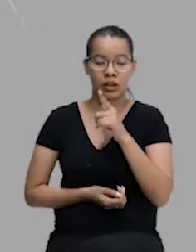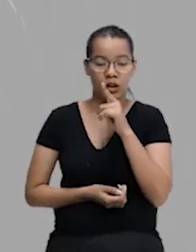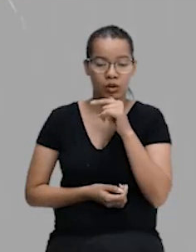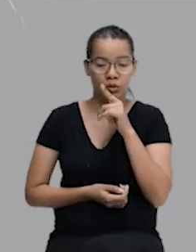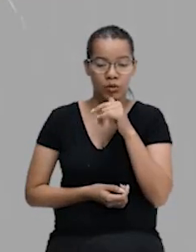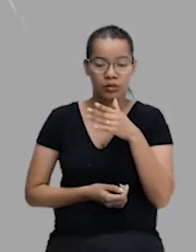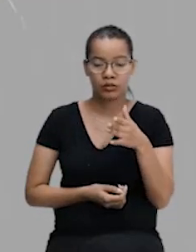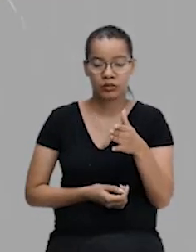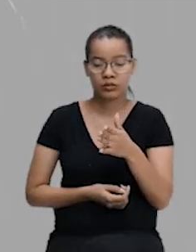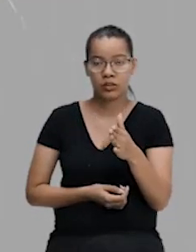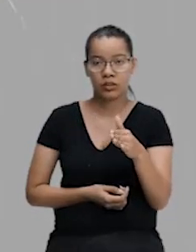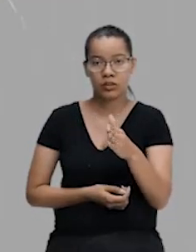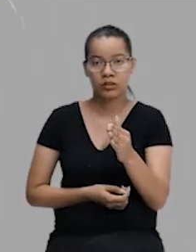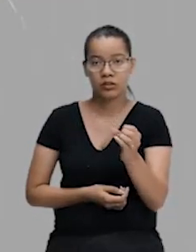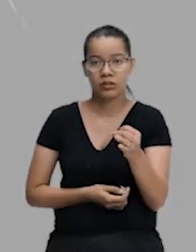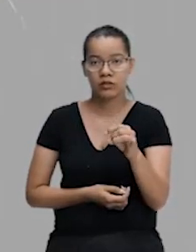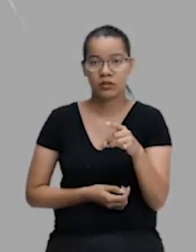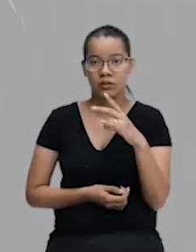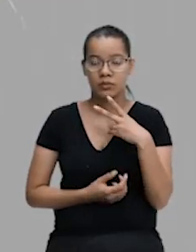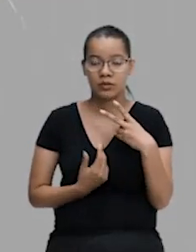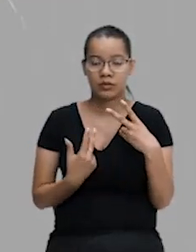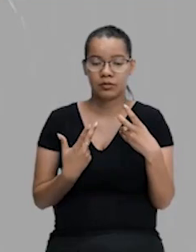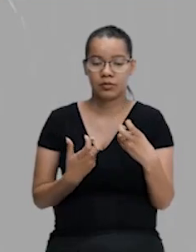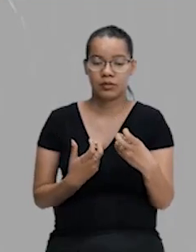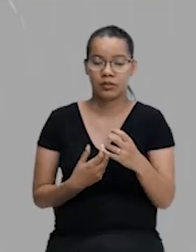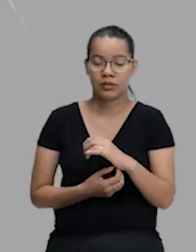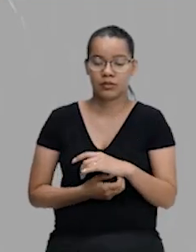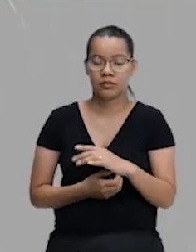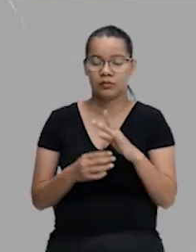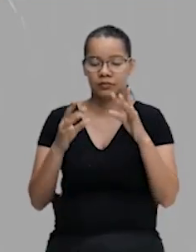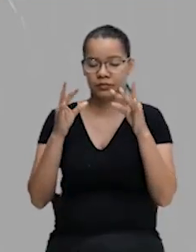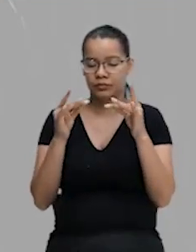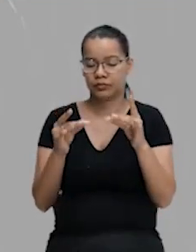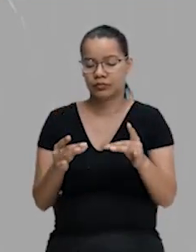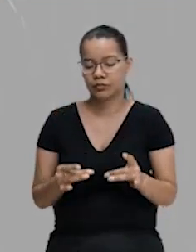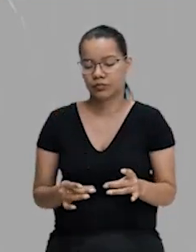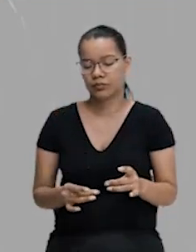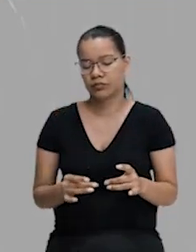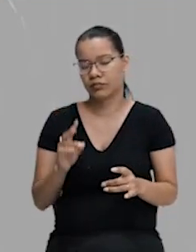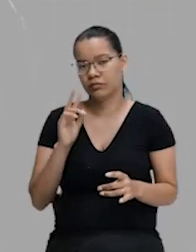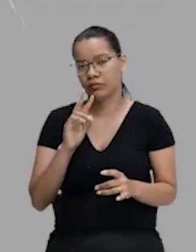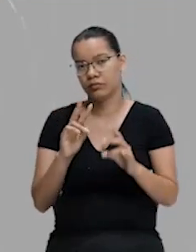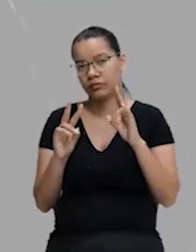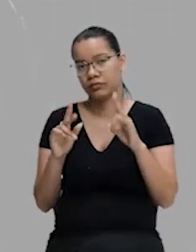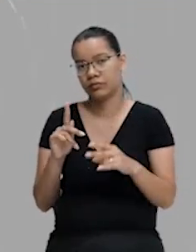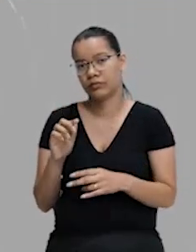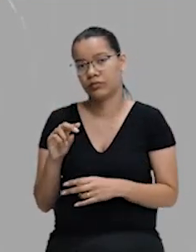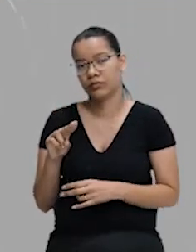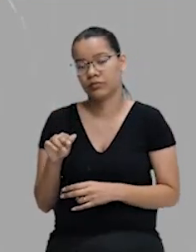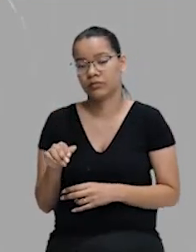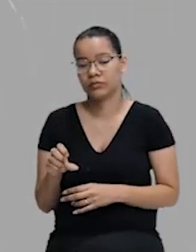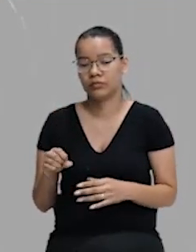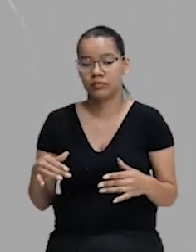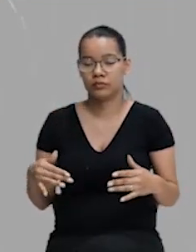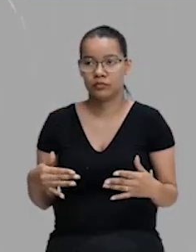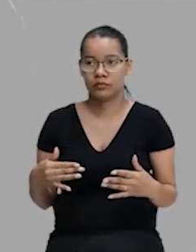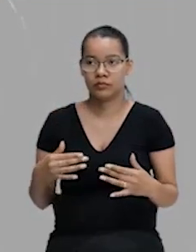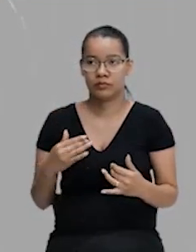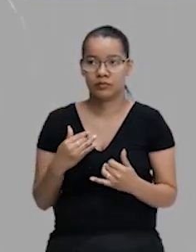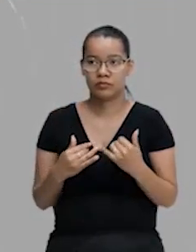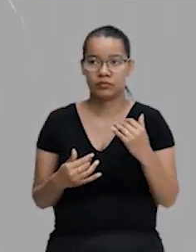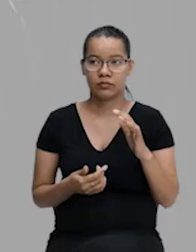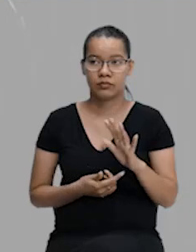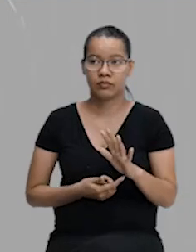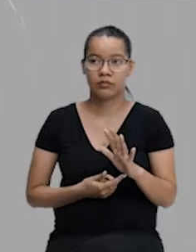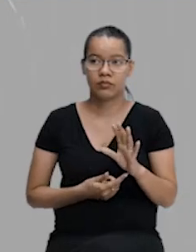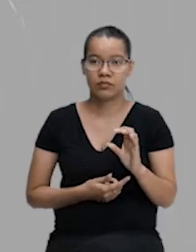Então, se você observar detalhadamente as penas dessas aves aquáticas, ela apresenta, né, uma espécie